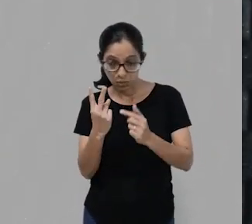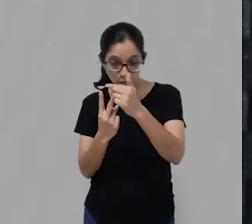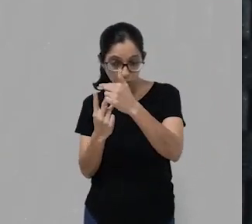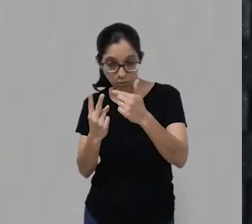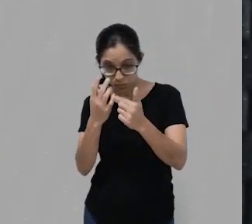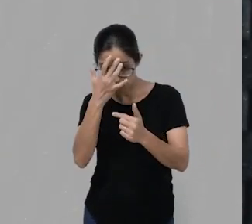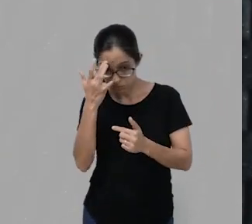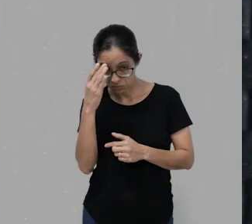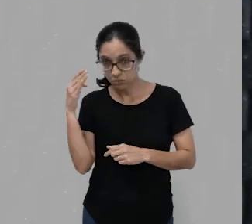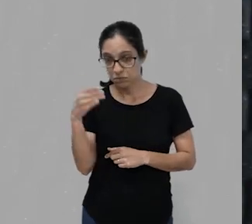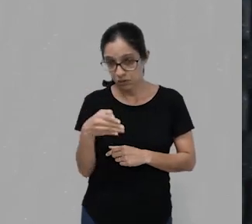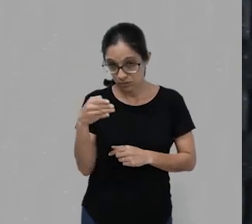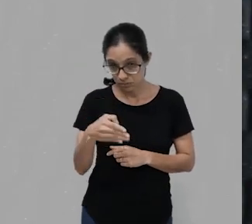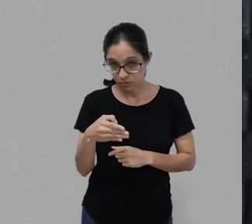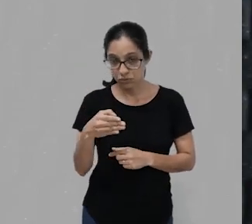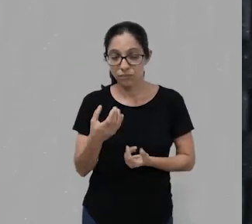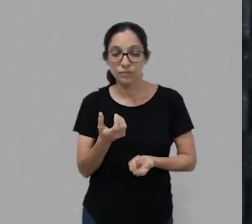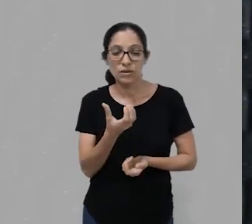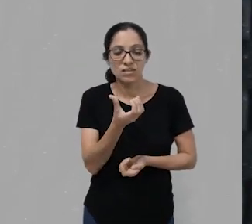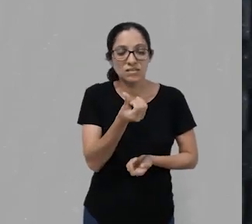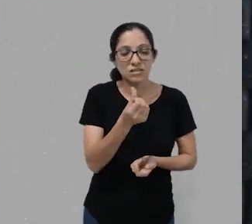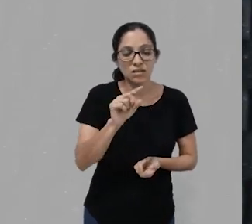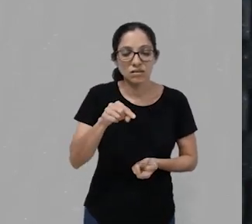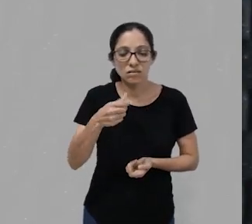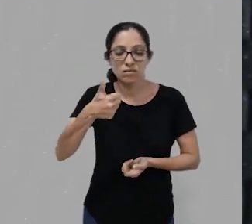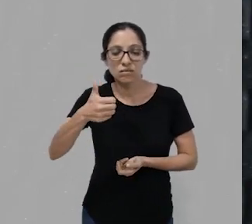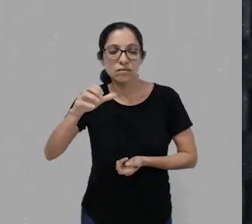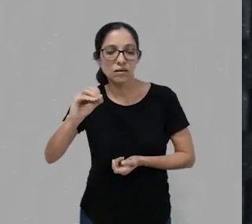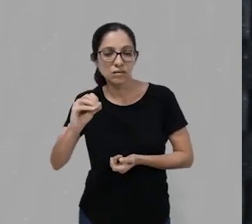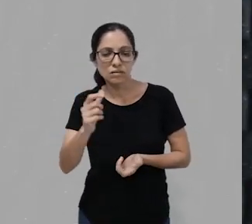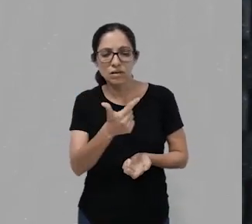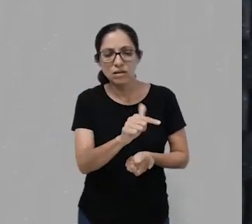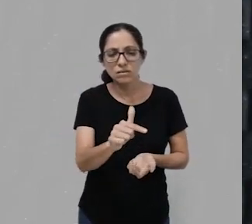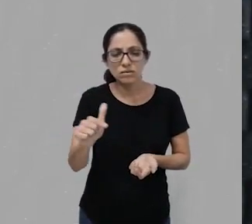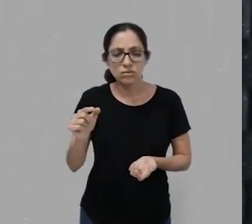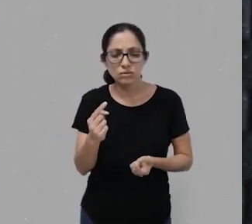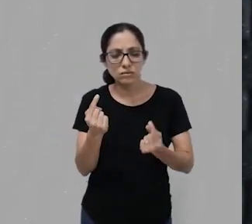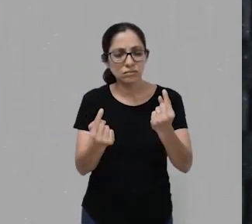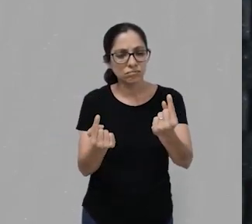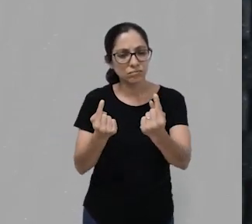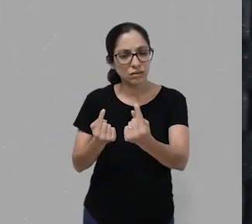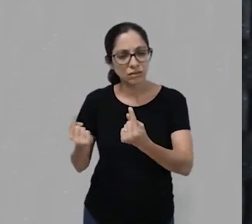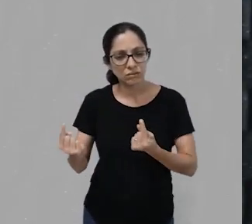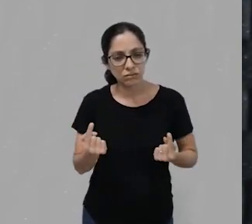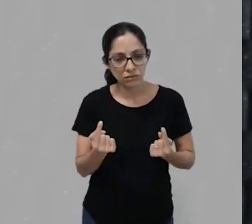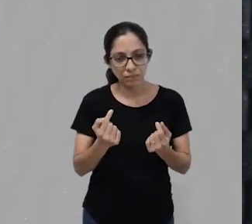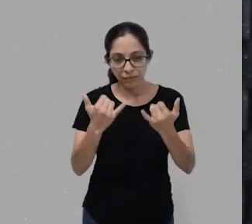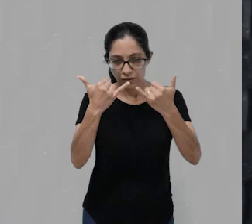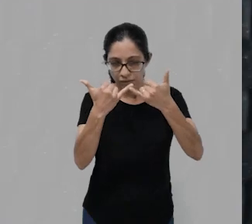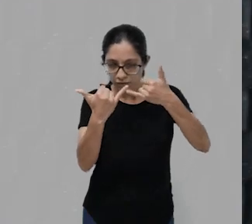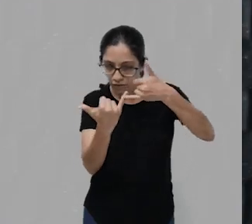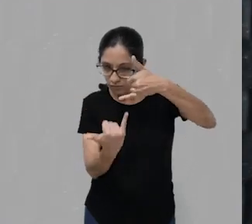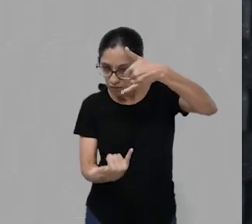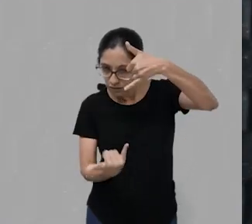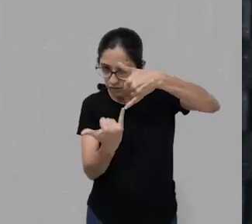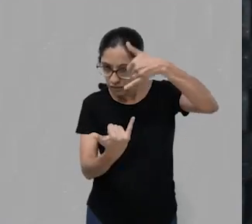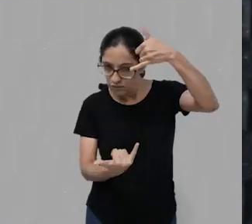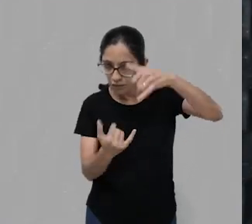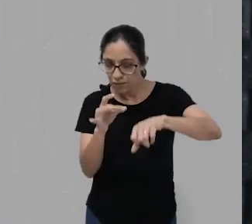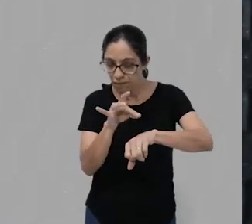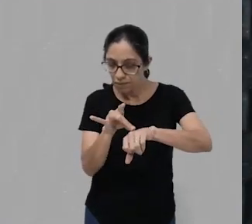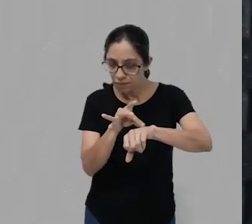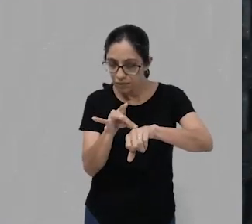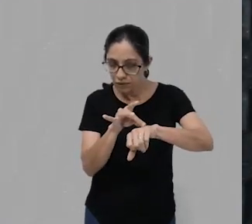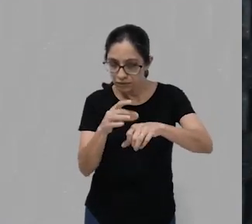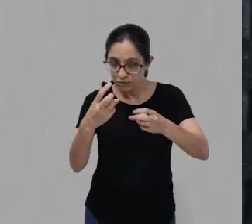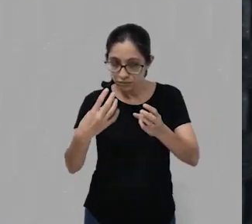quê? 6,10. Professor, e essas outras marcações? Está aqui a linha preta aqui que eu estou simulando aqui, por onde passa